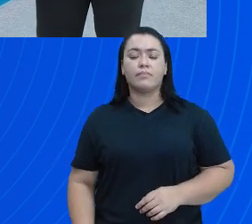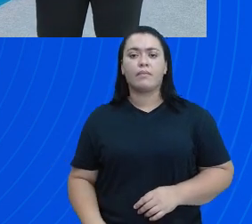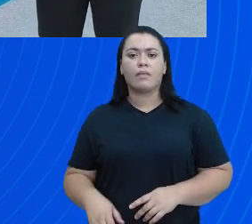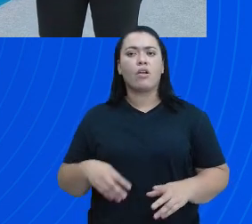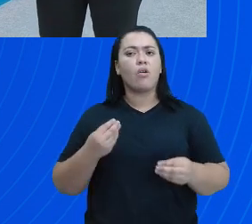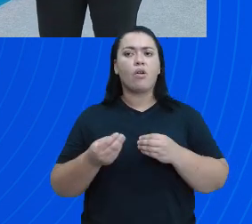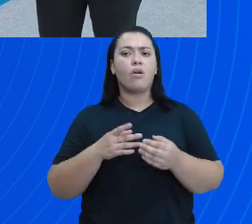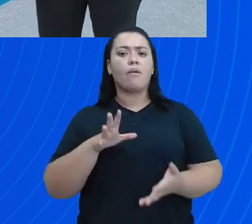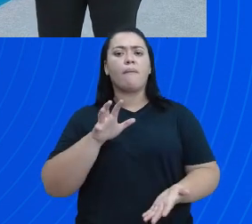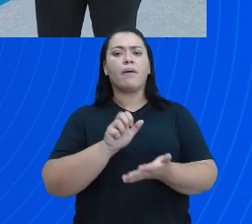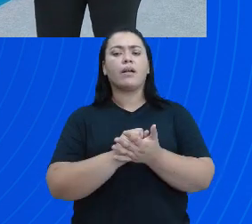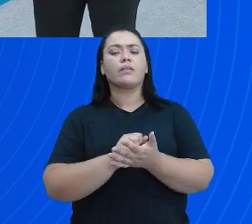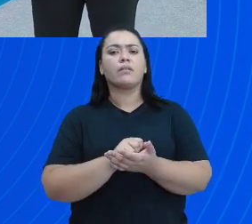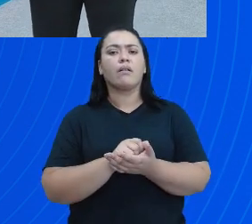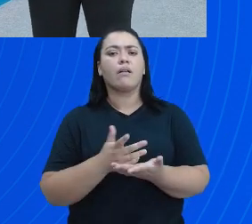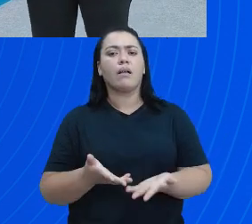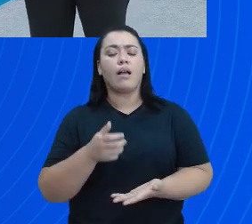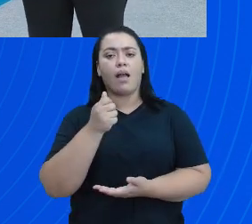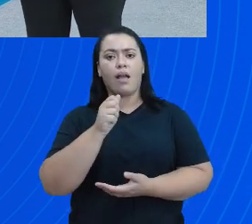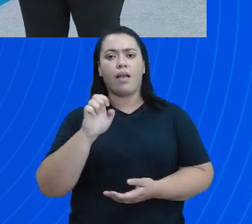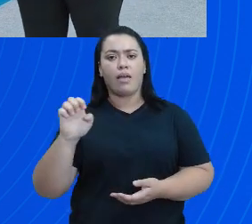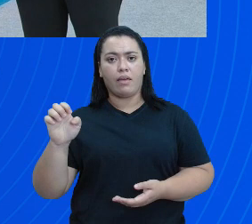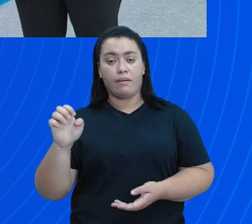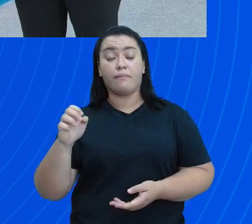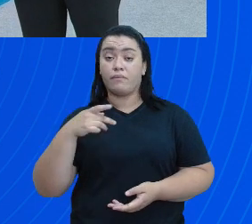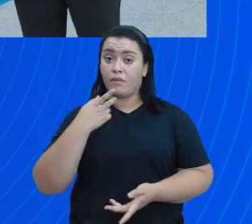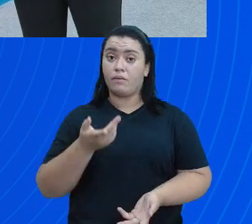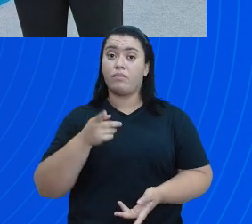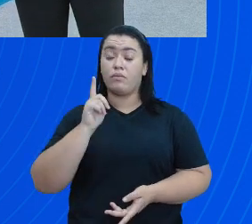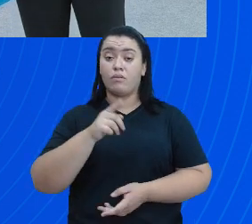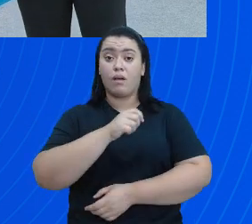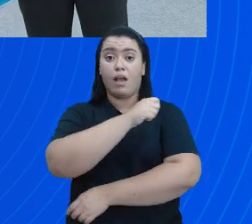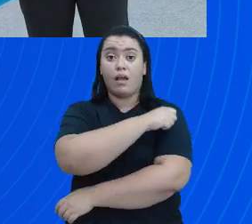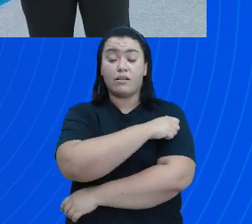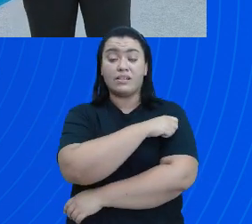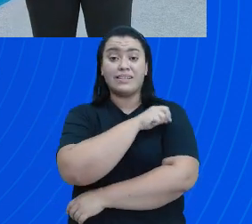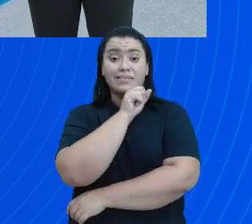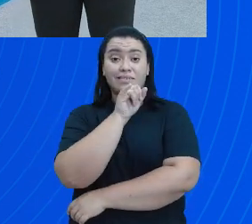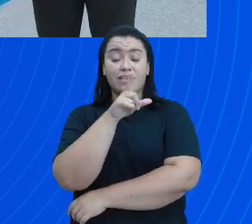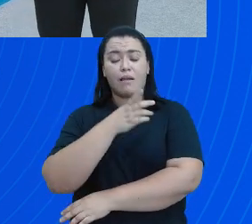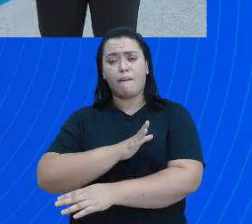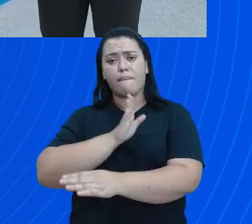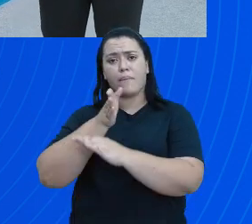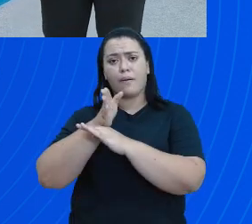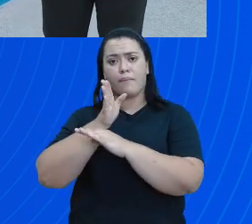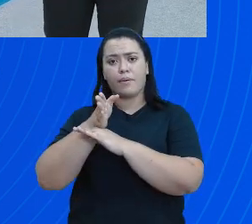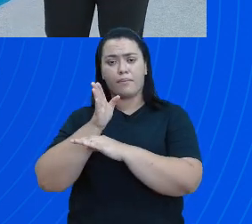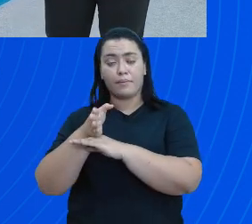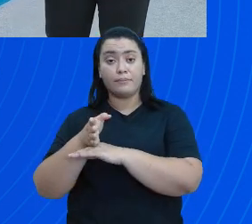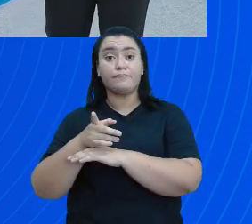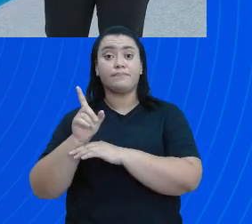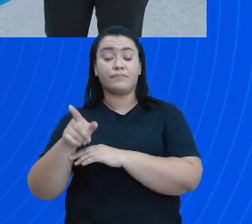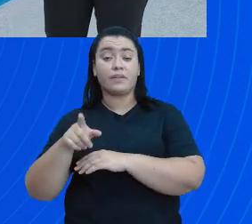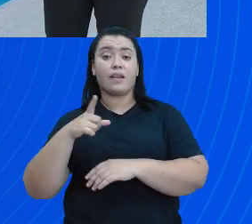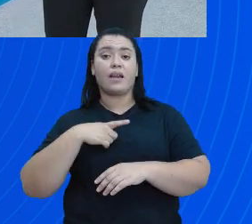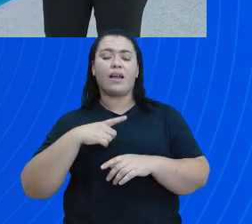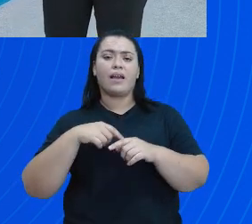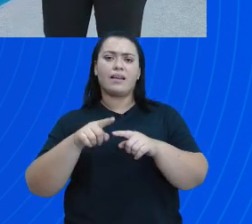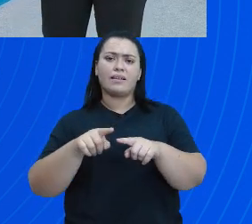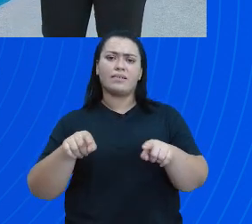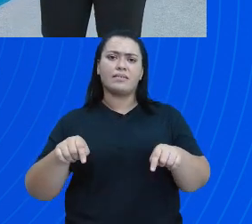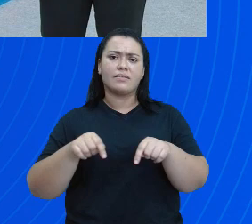Matrícula no AEE. Então, o estudante, se ele frequenta a sala de recurso da própria